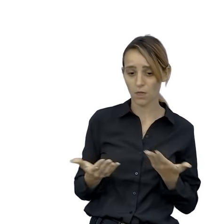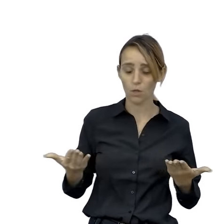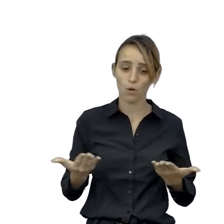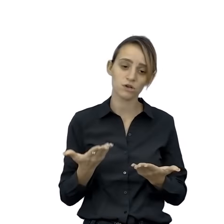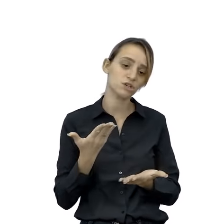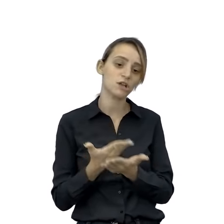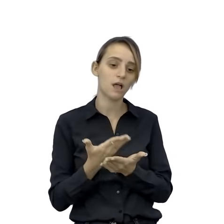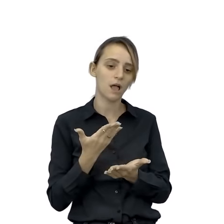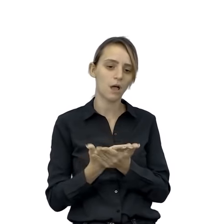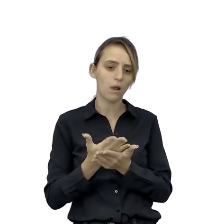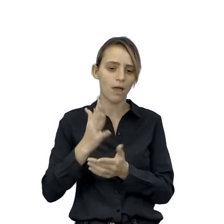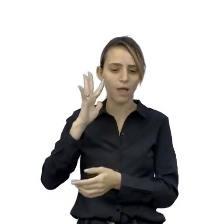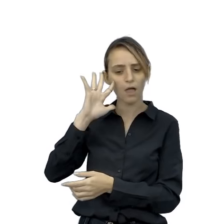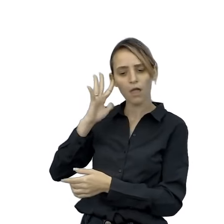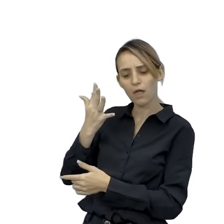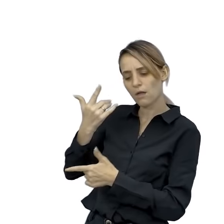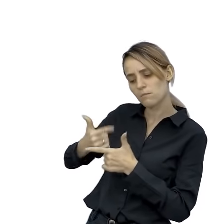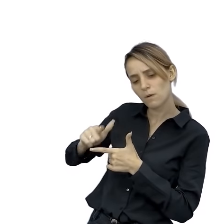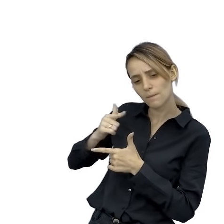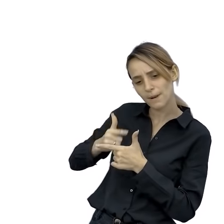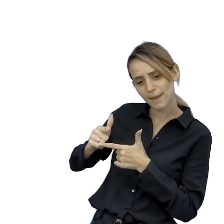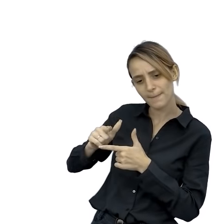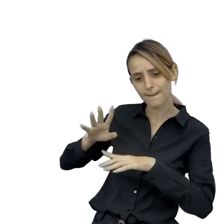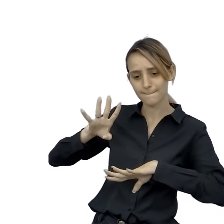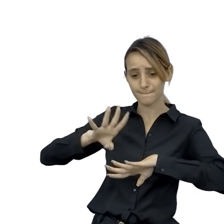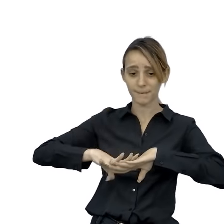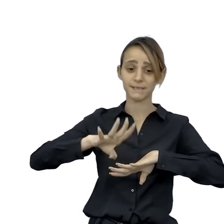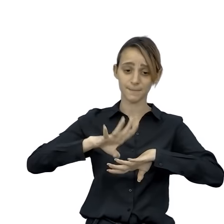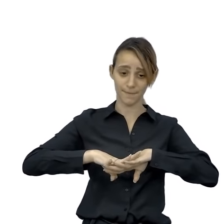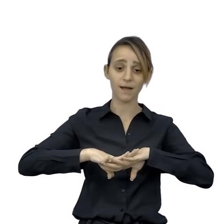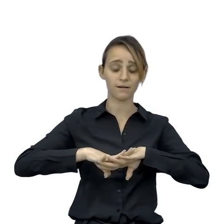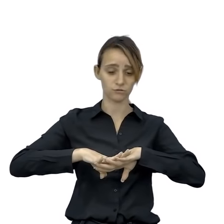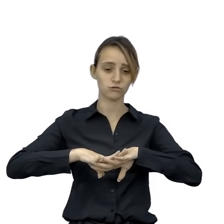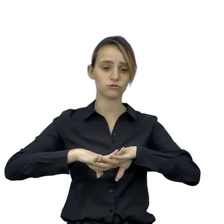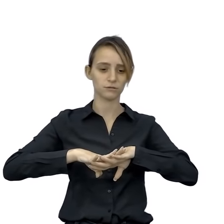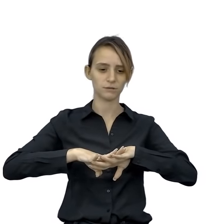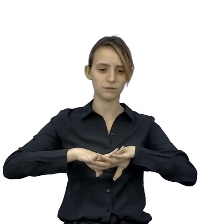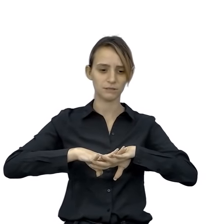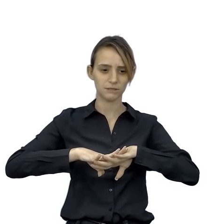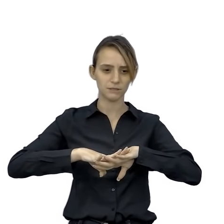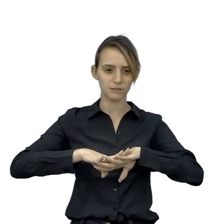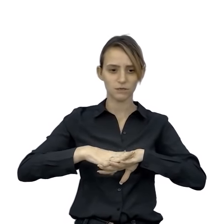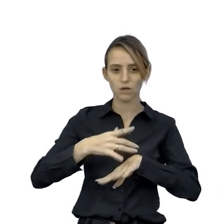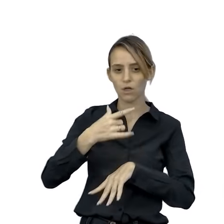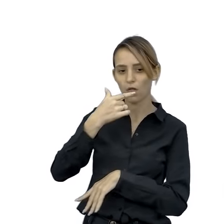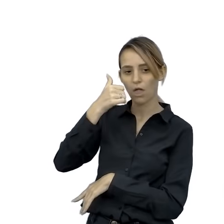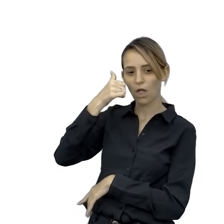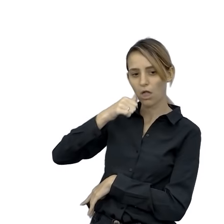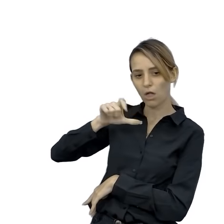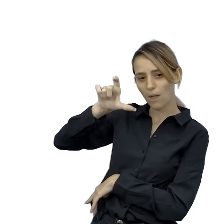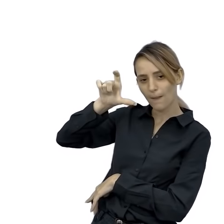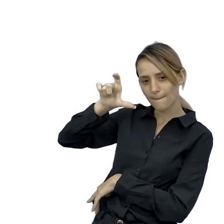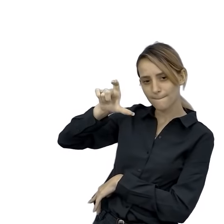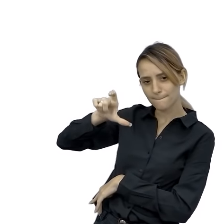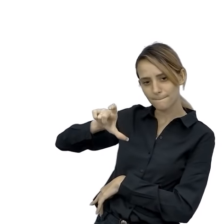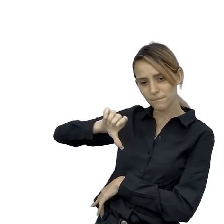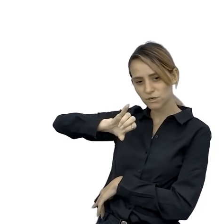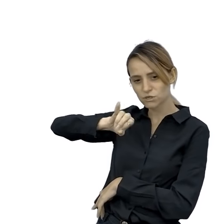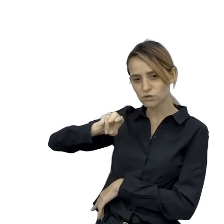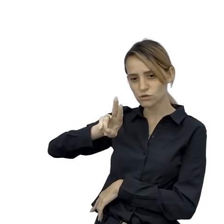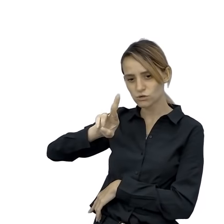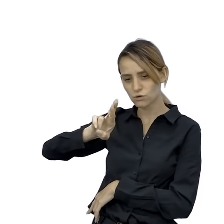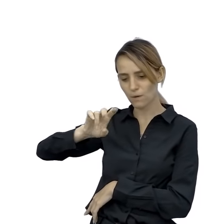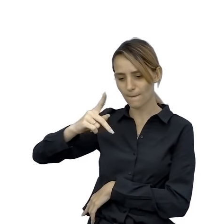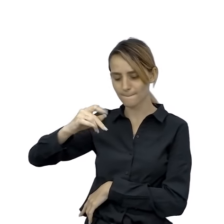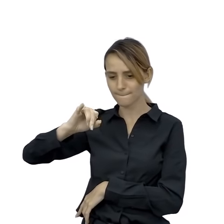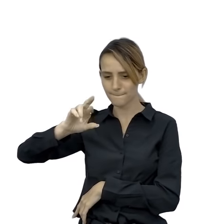nós vamos resolver problemas matemáticos. Juliana resolveu três problemas que sua professora